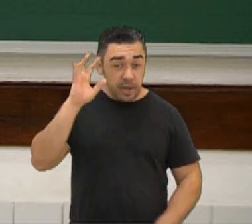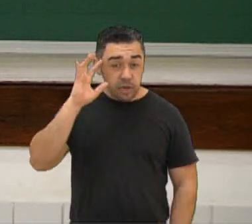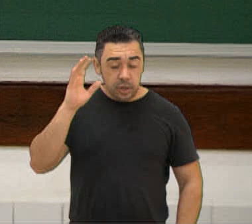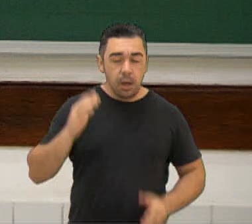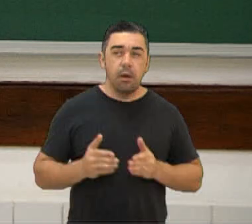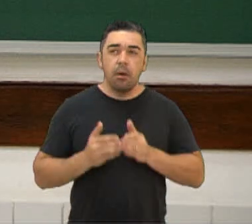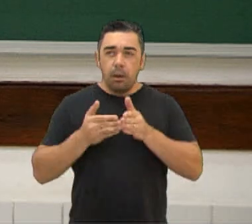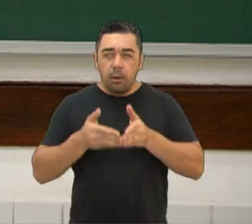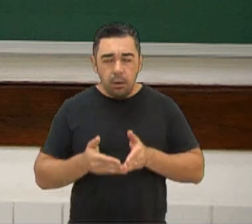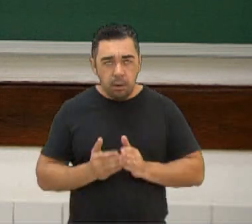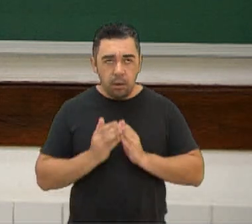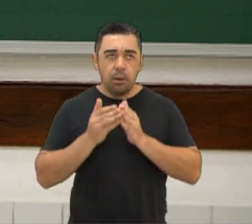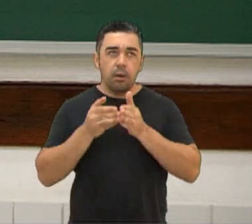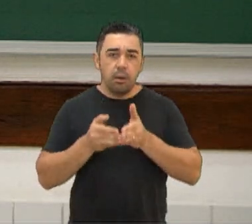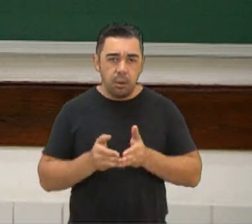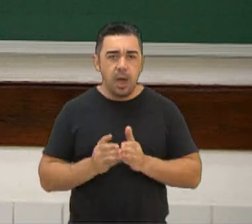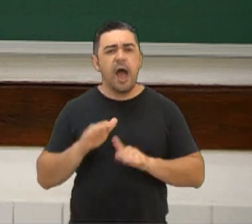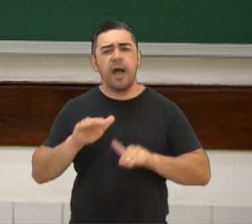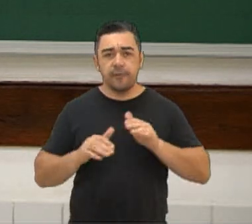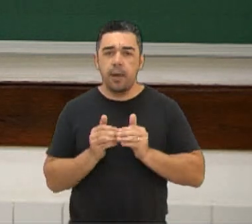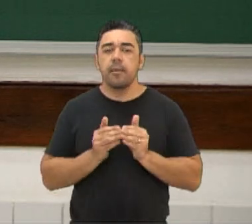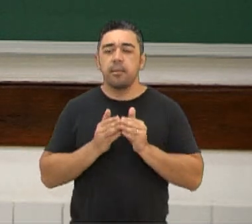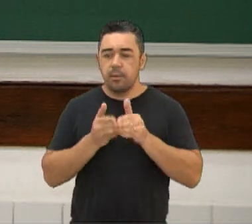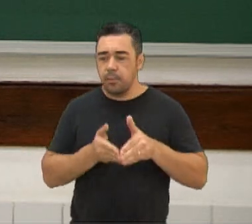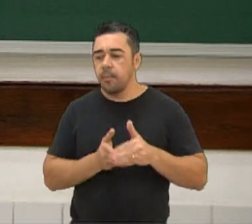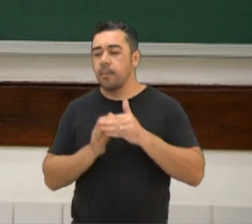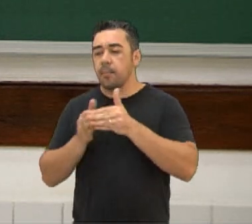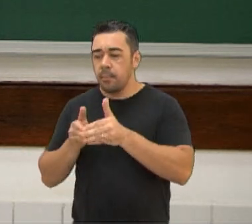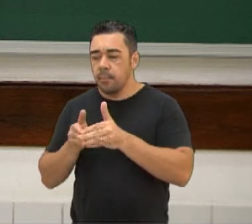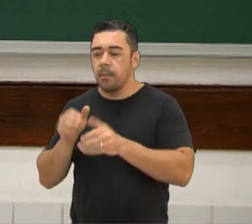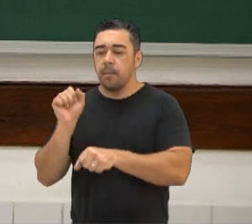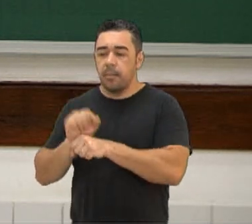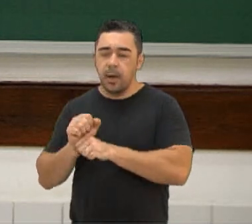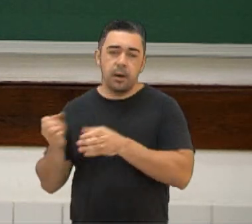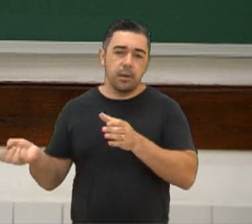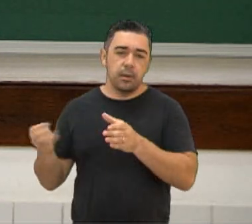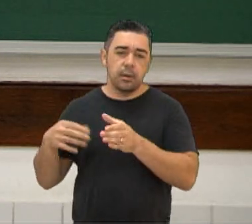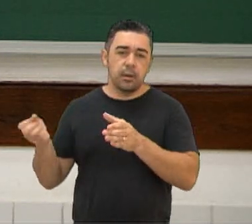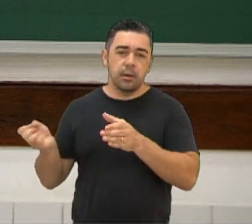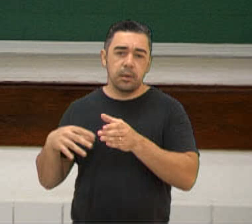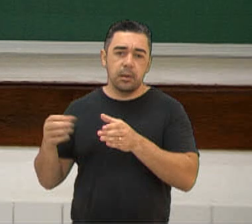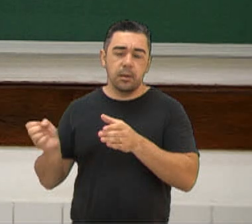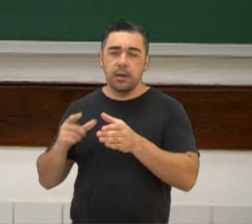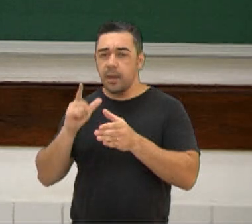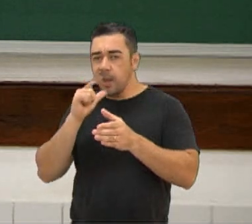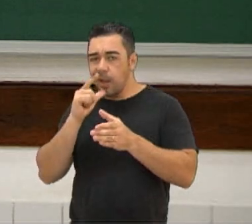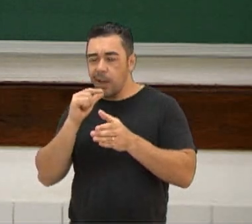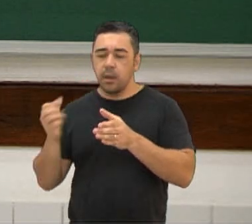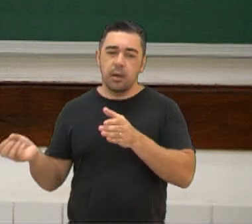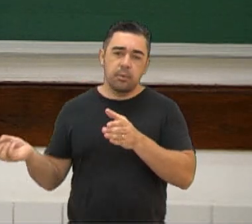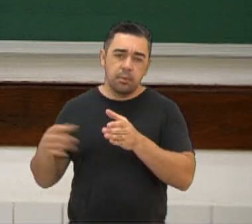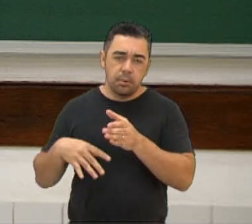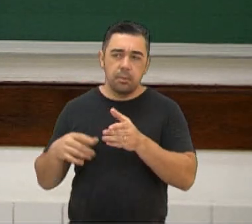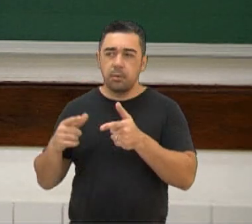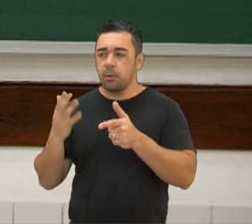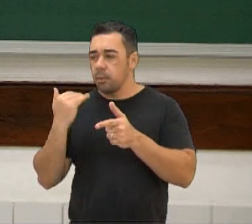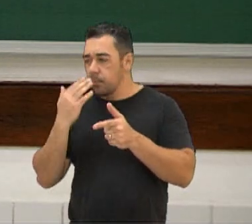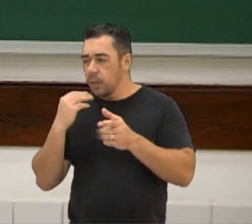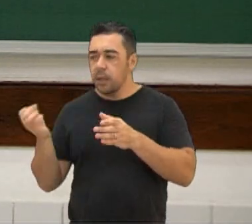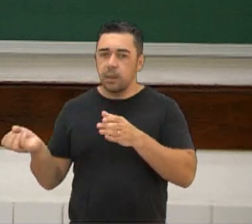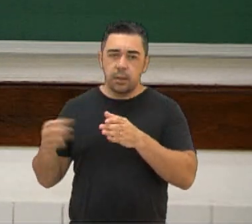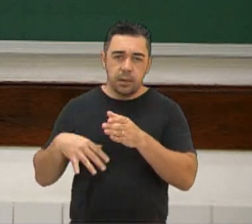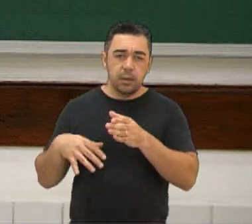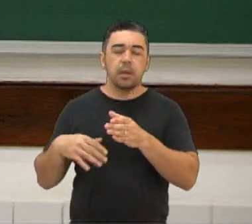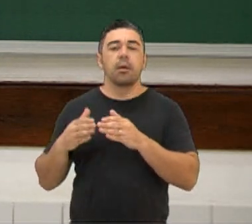eles acabavam parando em alguns portos, eles conseguiam recarregar, às vezes, água, colocar alguns alimentos